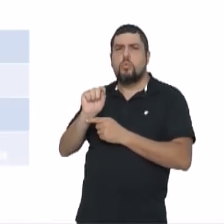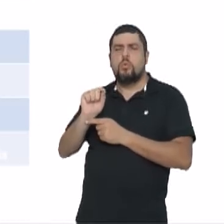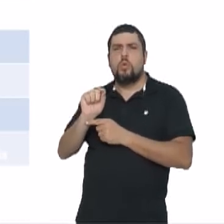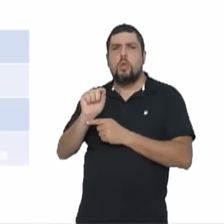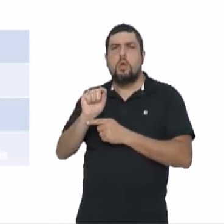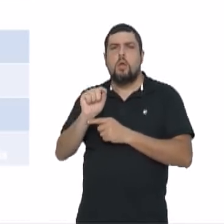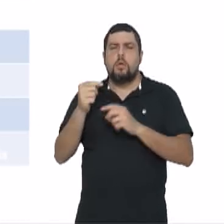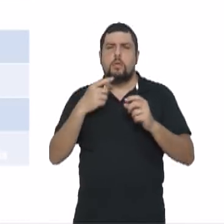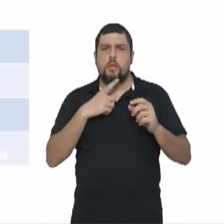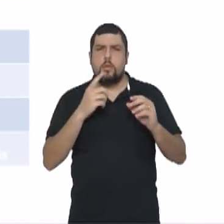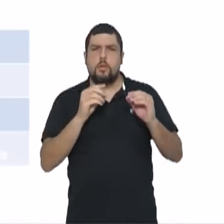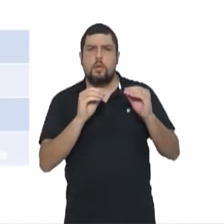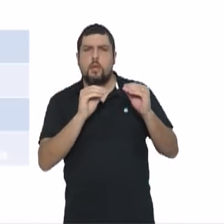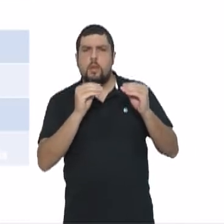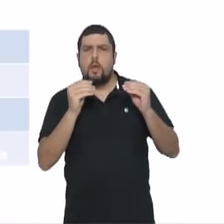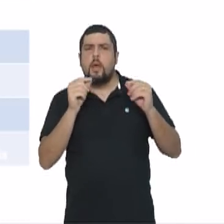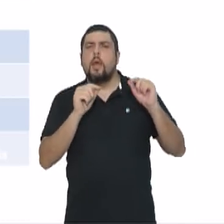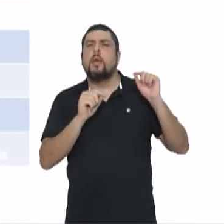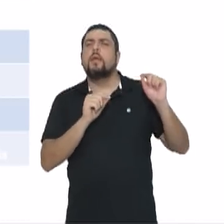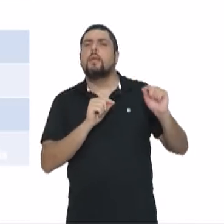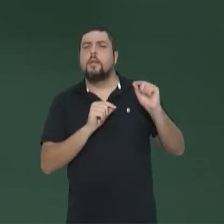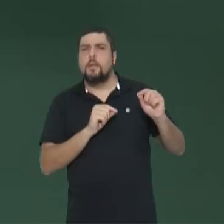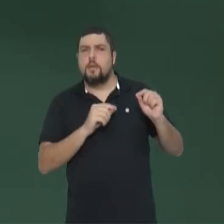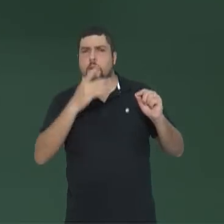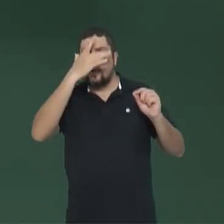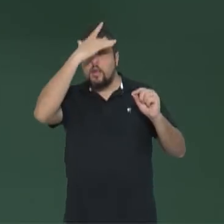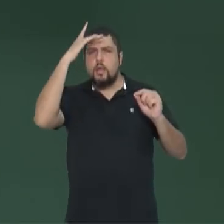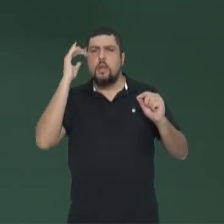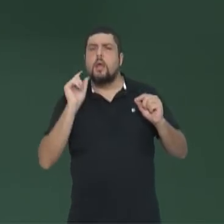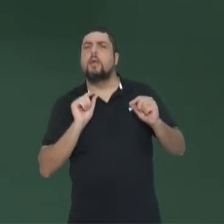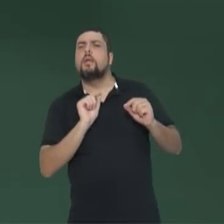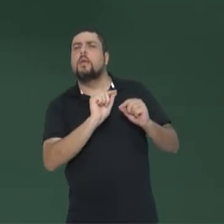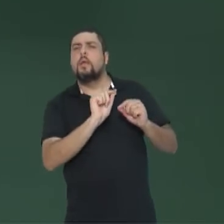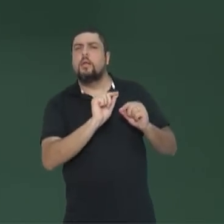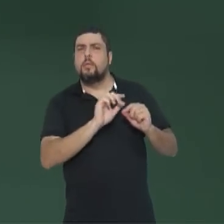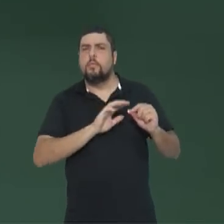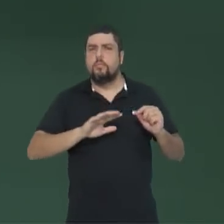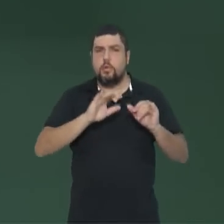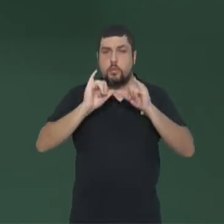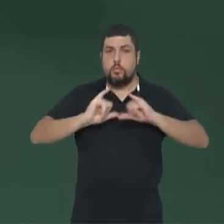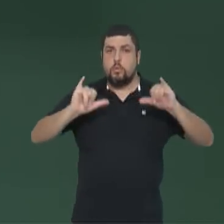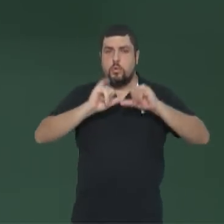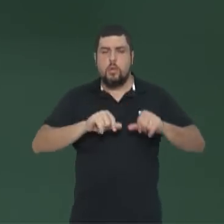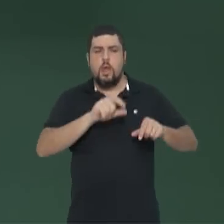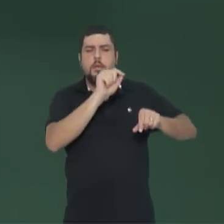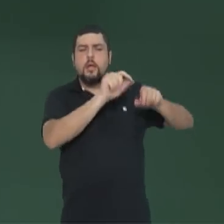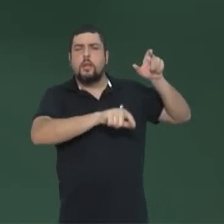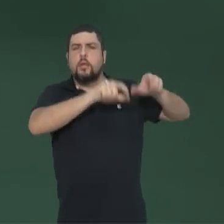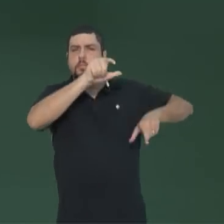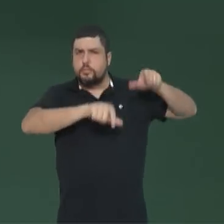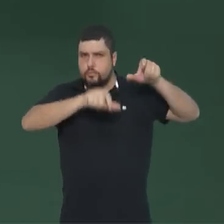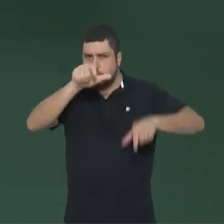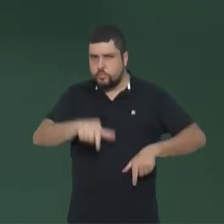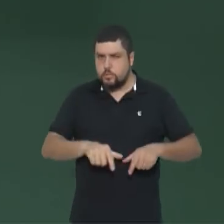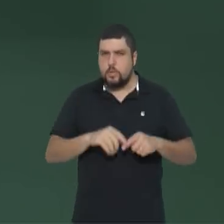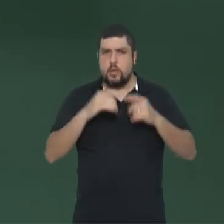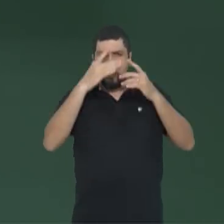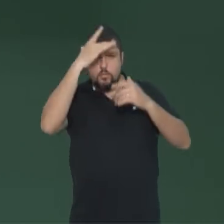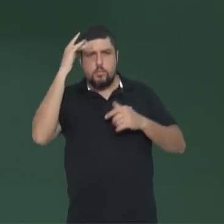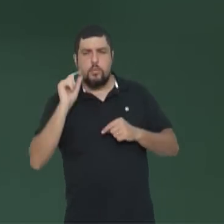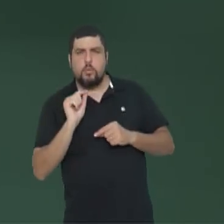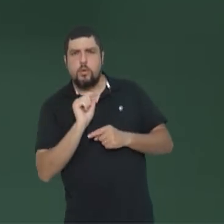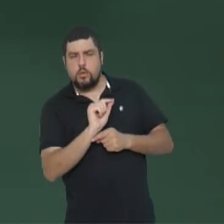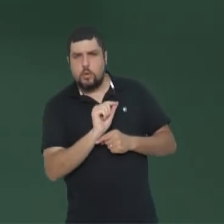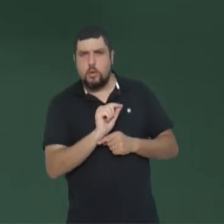seguintes questões. Então, quem está envolvido aí nessa notícia, né? Esse quem pode ser